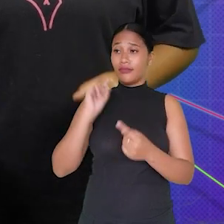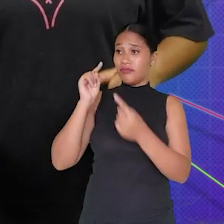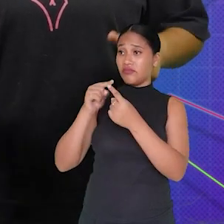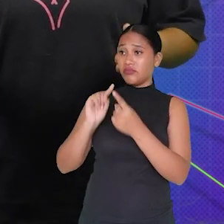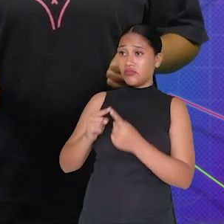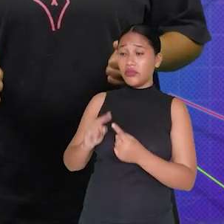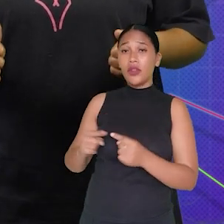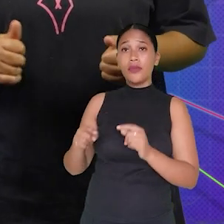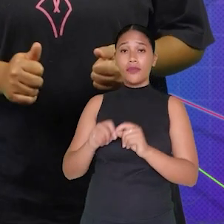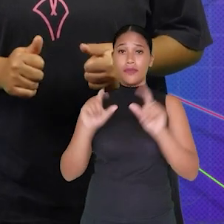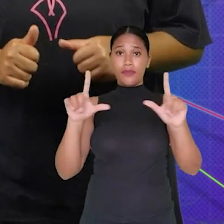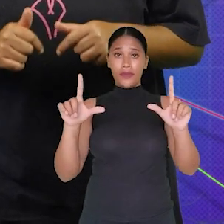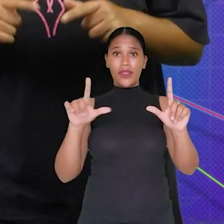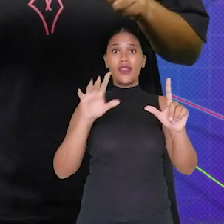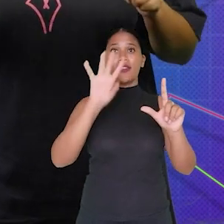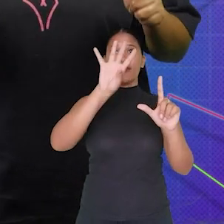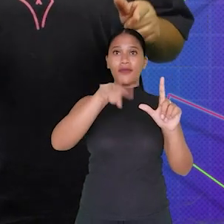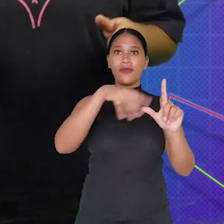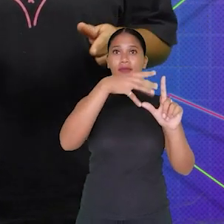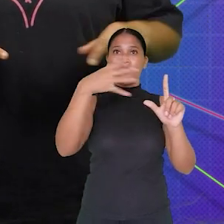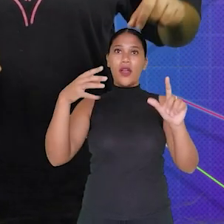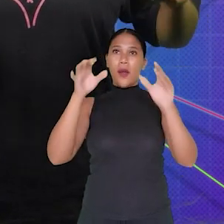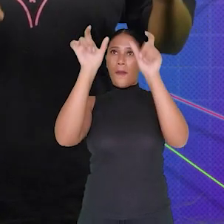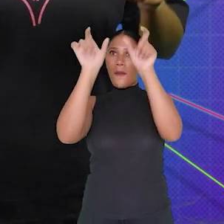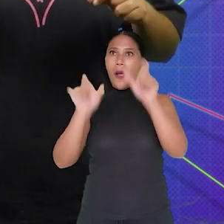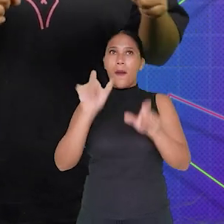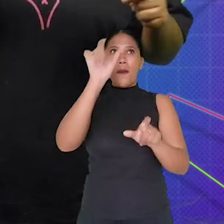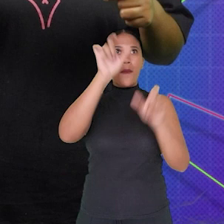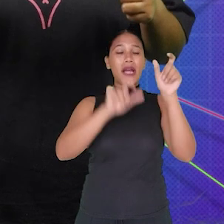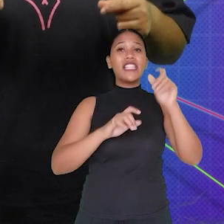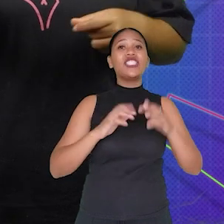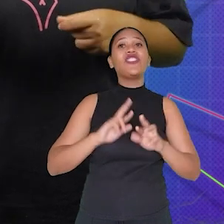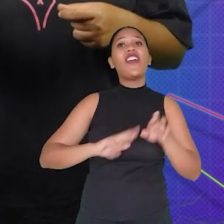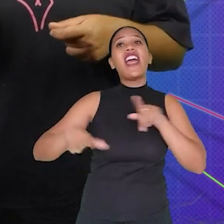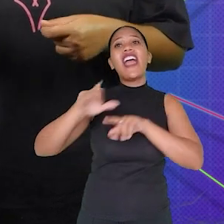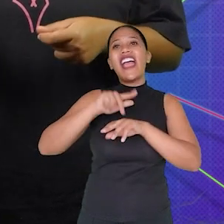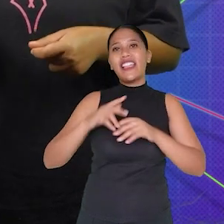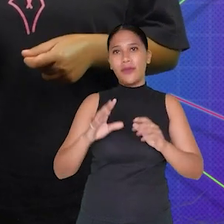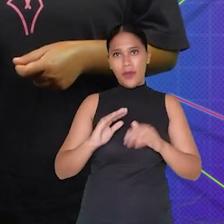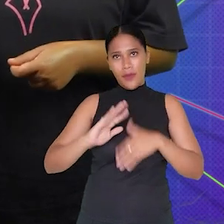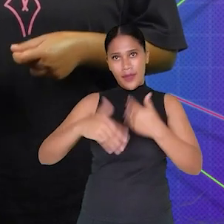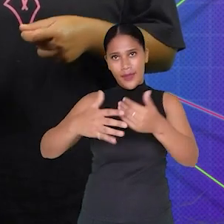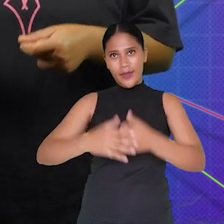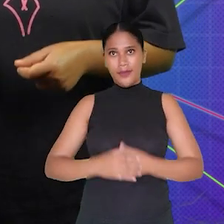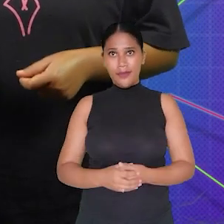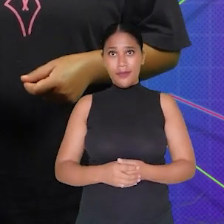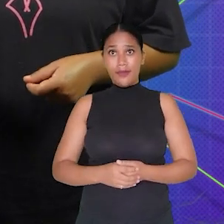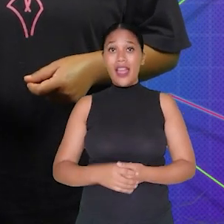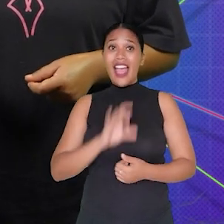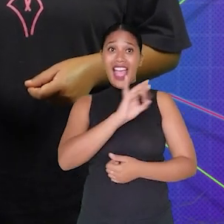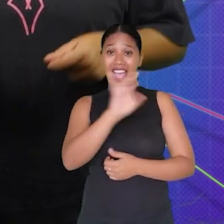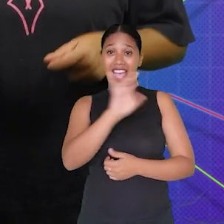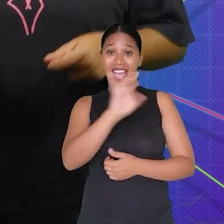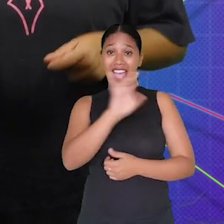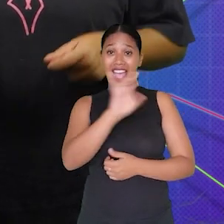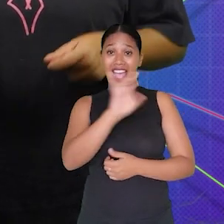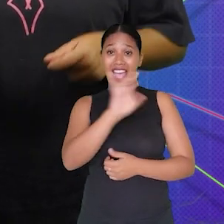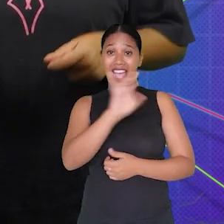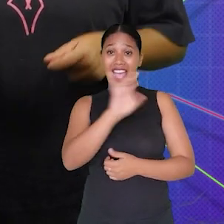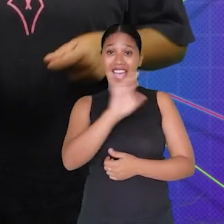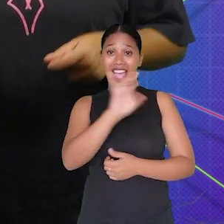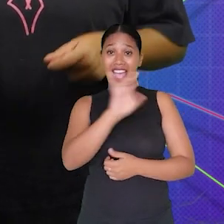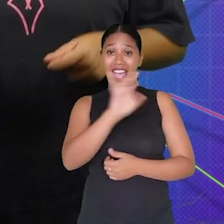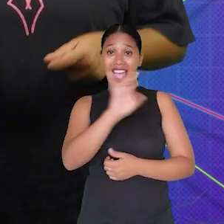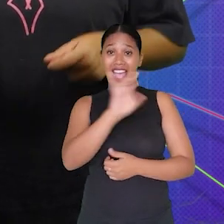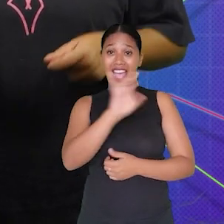pendentes. As tarefas são exibidas em um quadro Kanban com colunas que representam as diferentes etapas do processo de desenvolvimento. Na tela aparece um